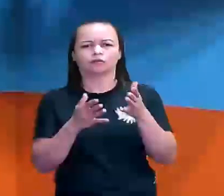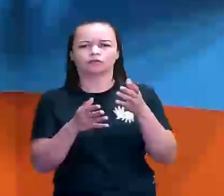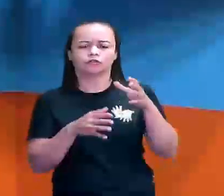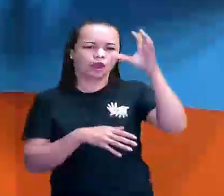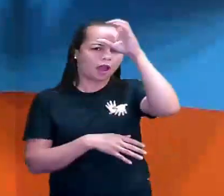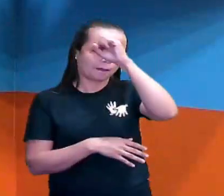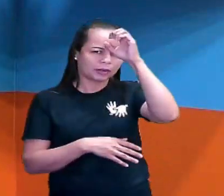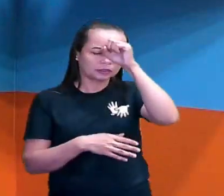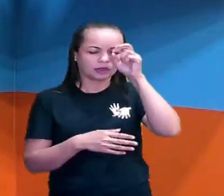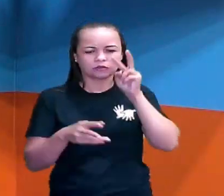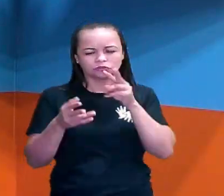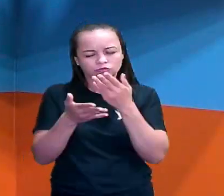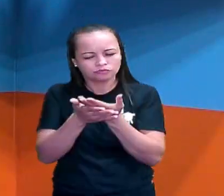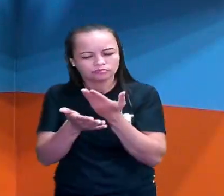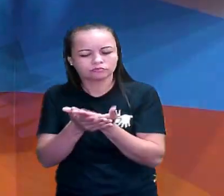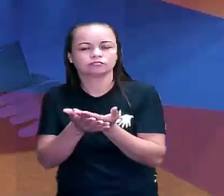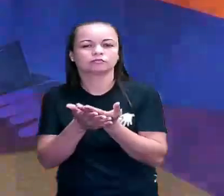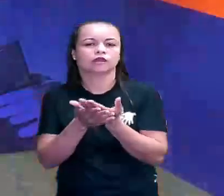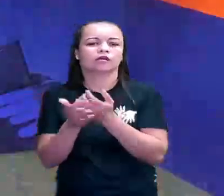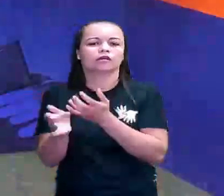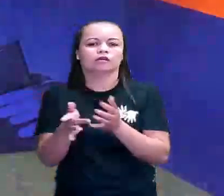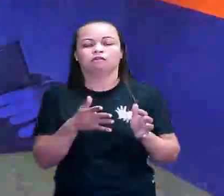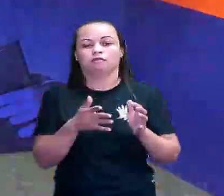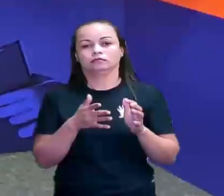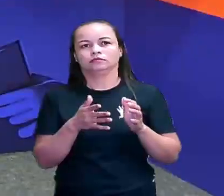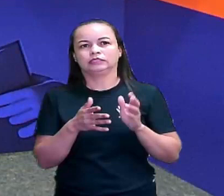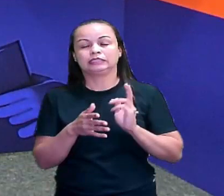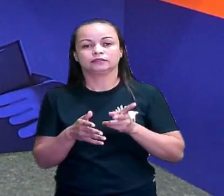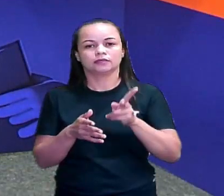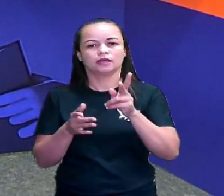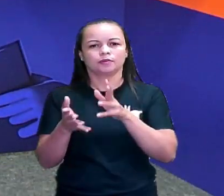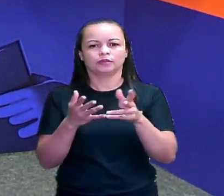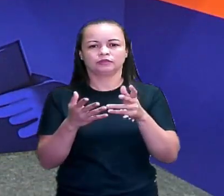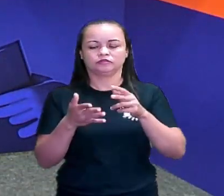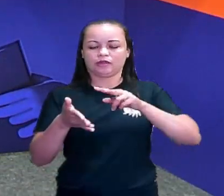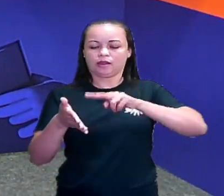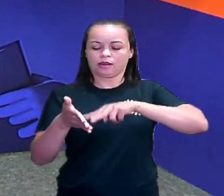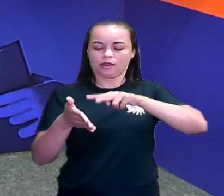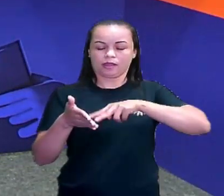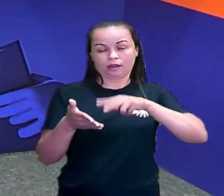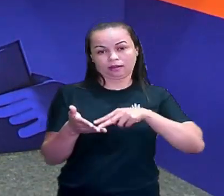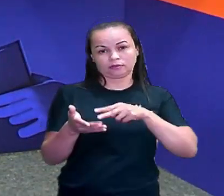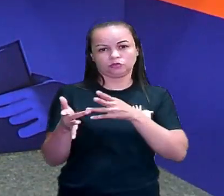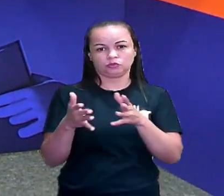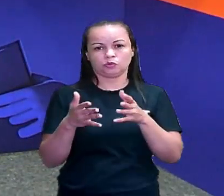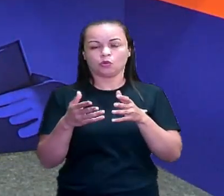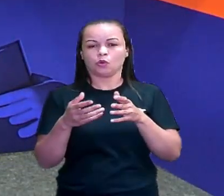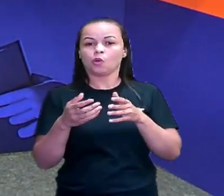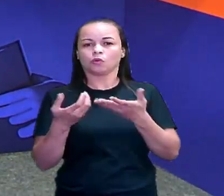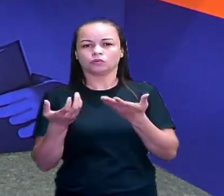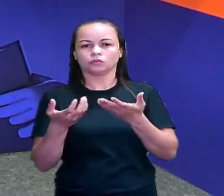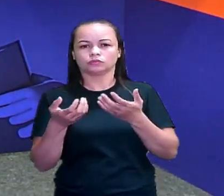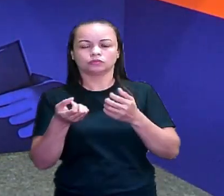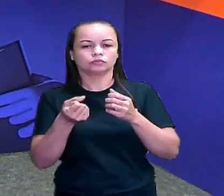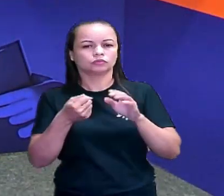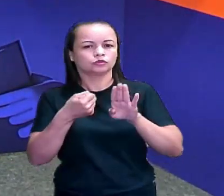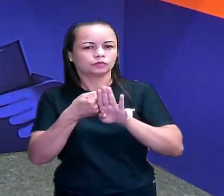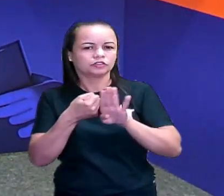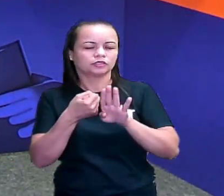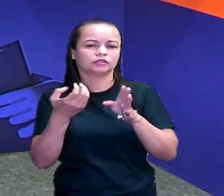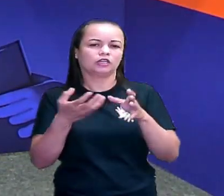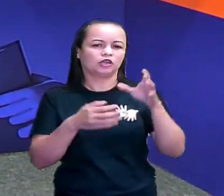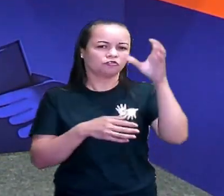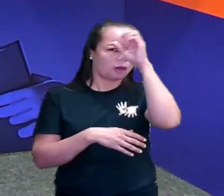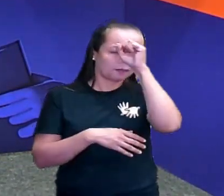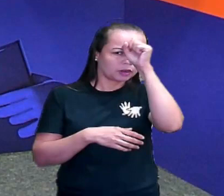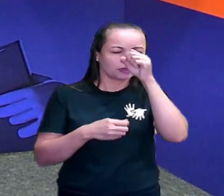a gente vai estar sempre estudando, porque toda vez que a gente estiver lendo um substantivo, aprendendo sobre o substantivo, aí a gente